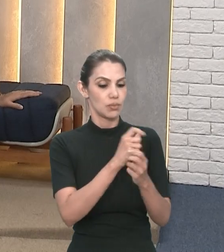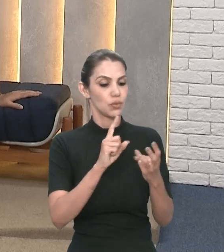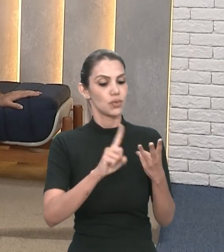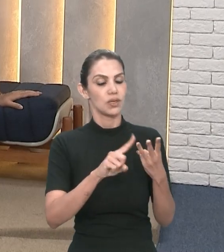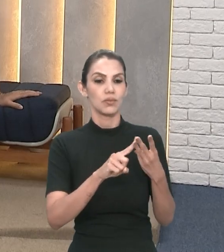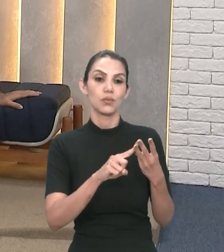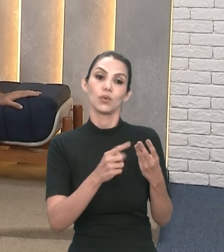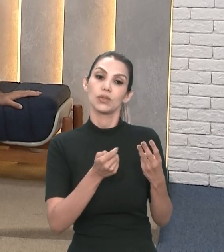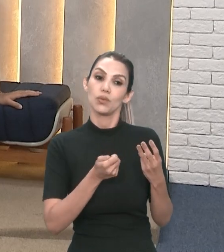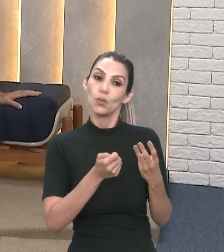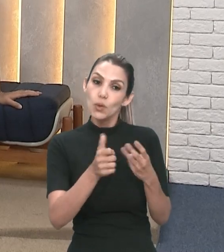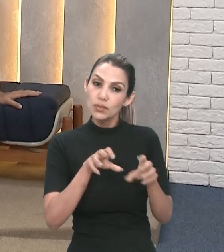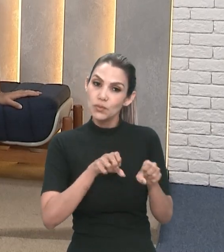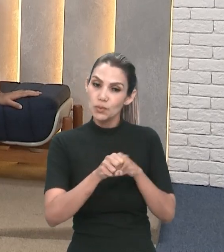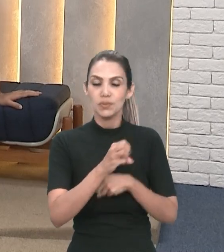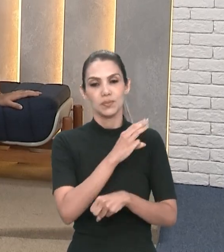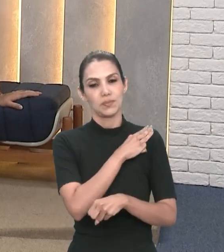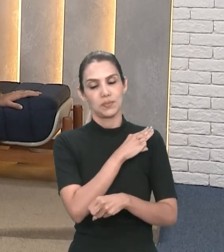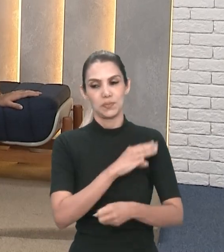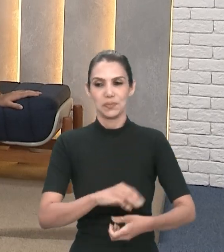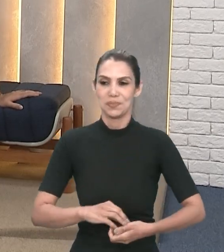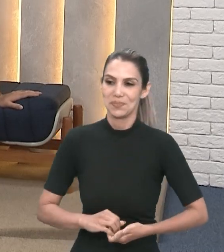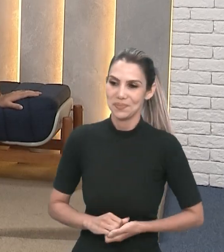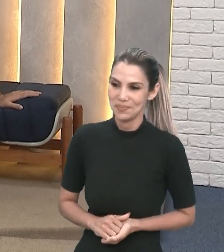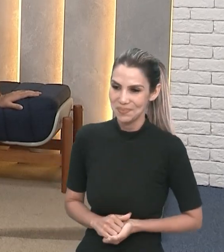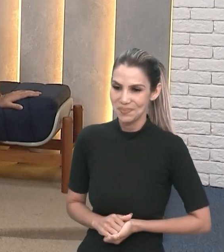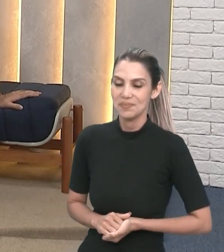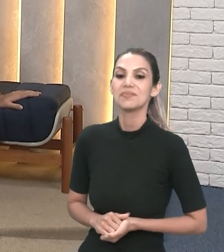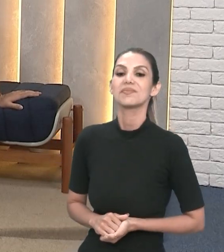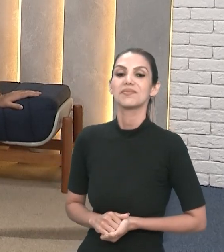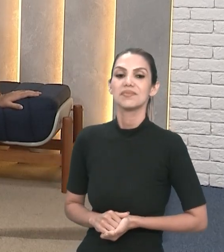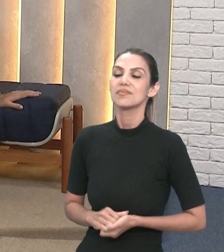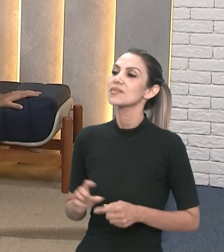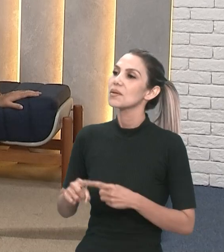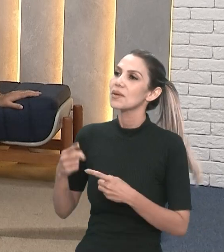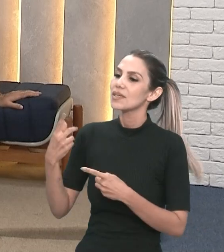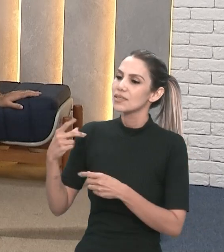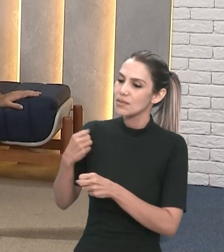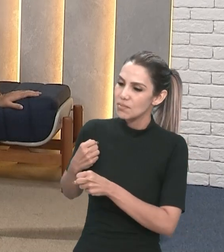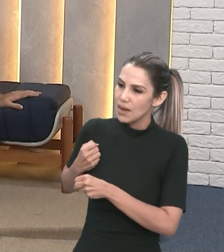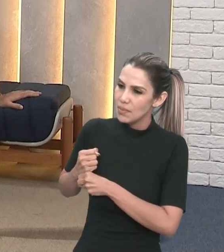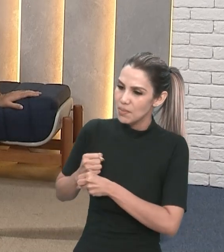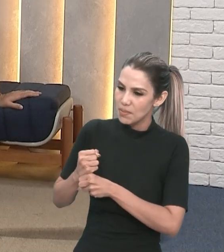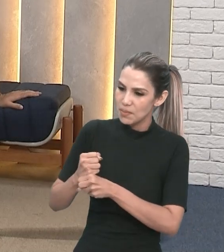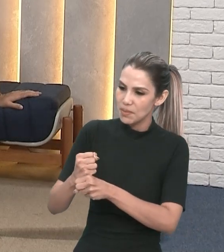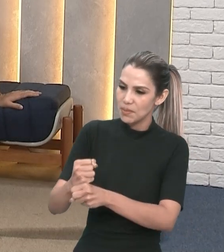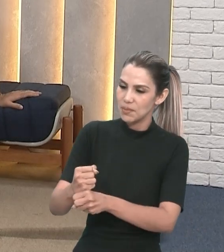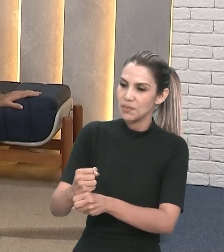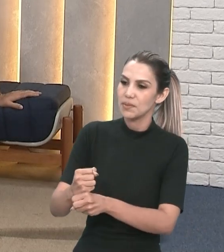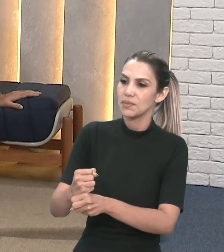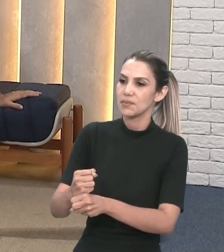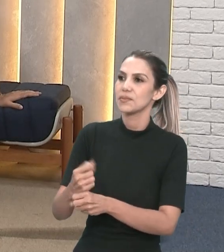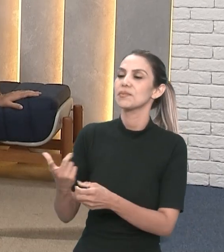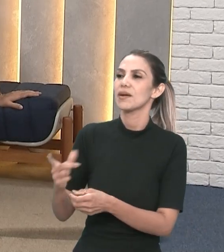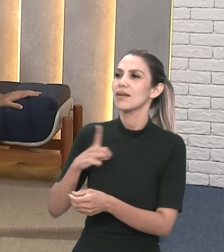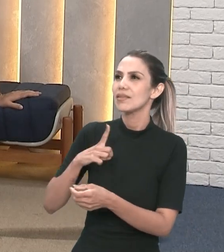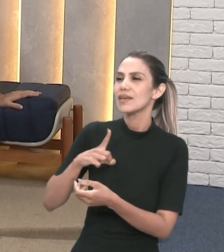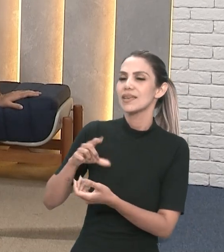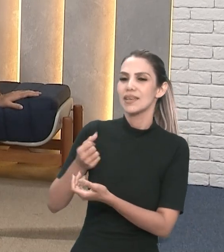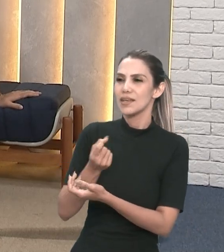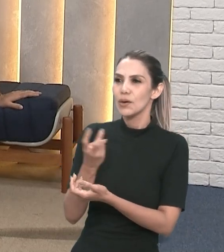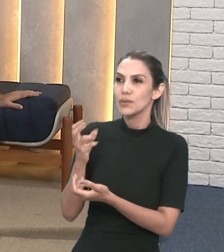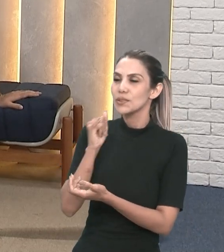Mas dentre os trabalhos realizados ao longo desse período, com certeza tem aquele assim que salta aos olhos, que causa uma lembrança maior?